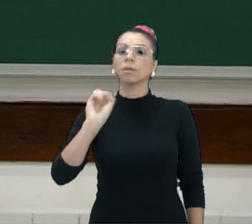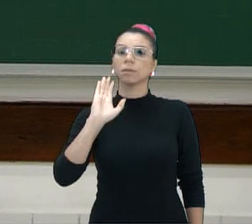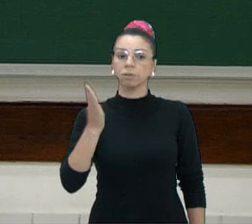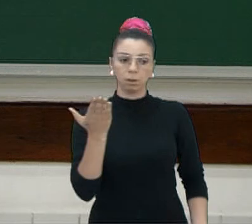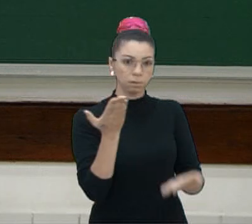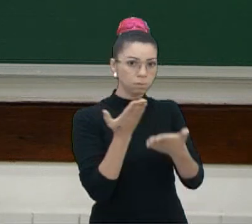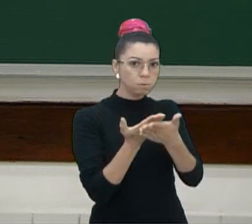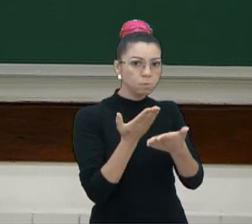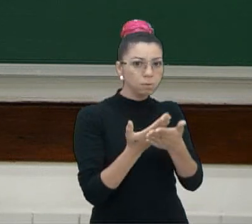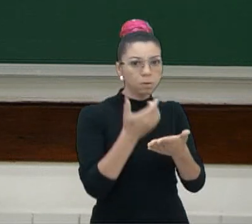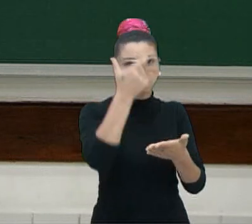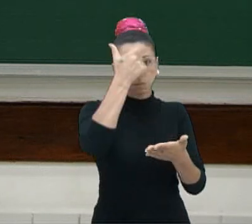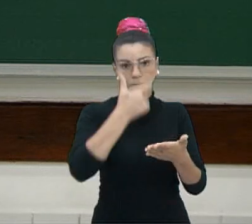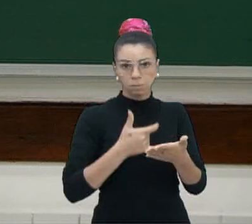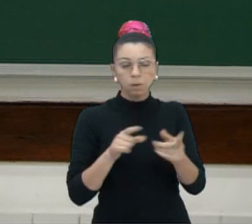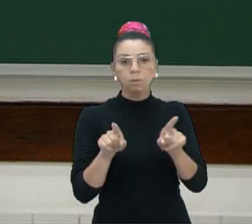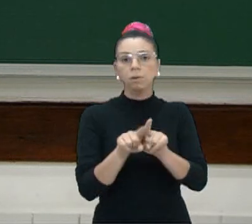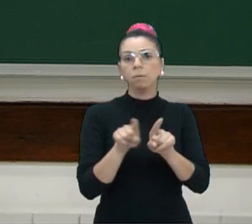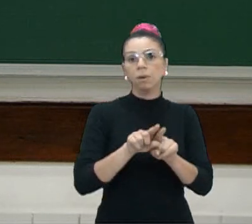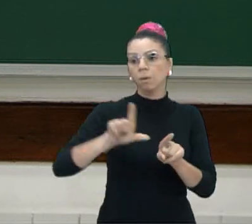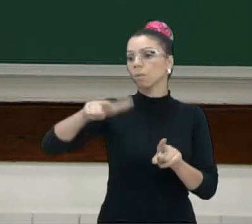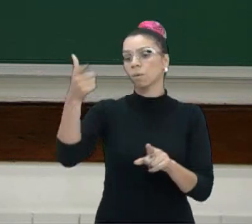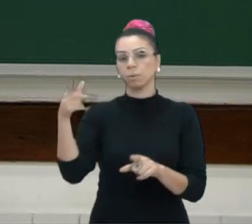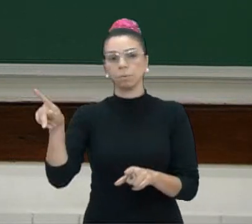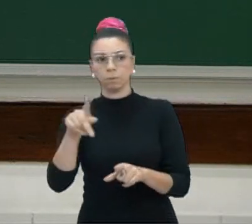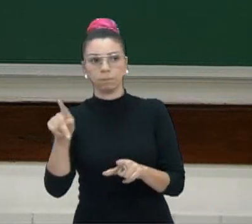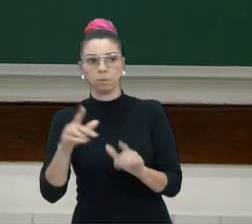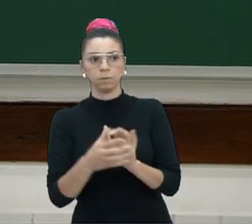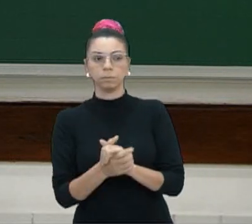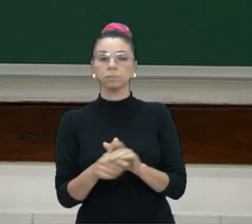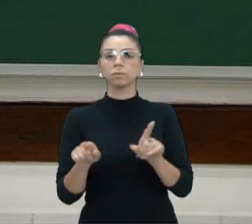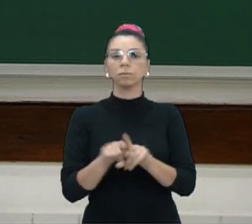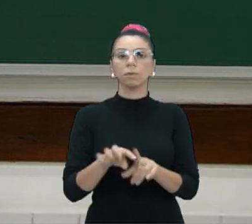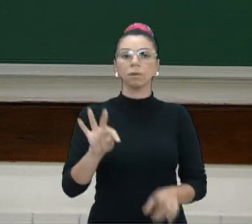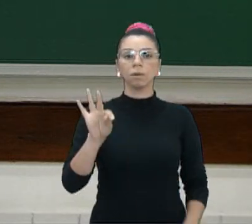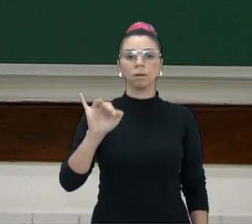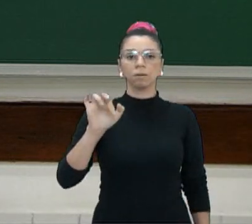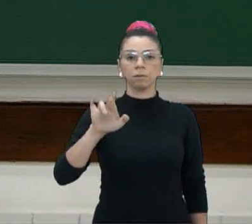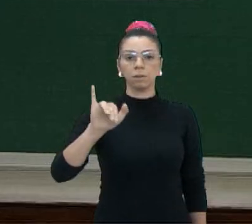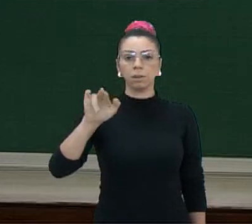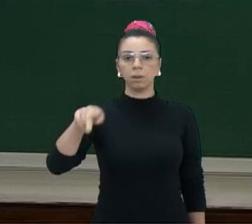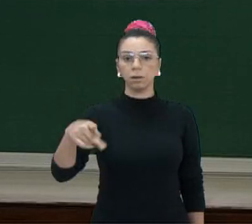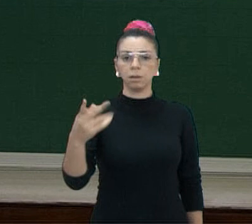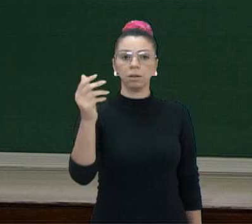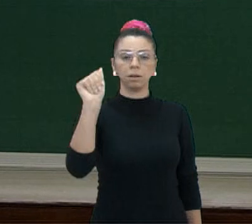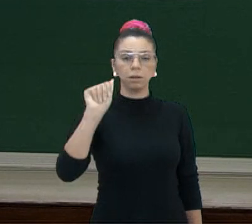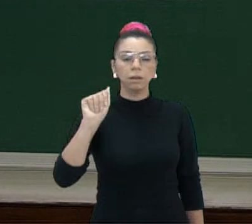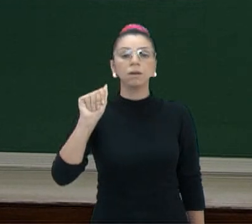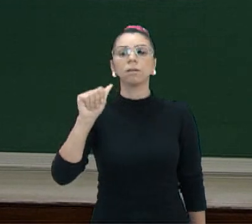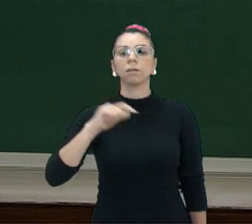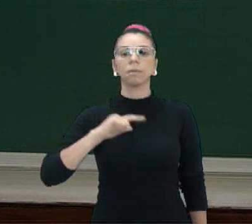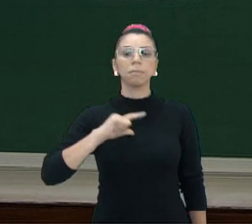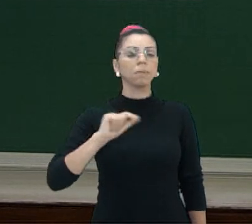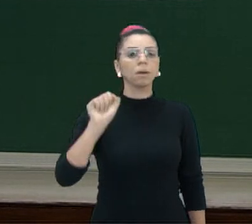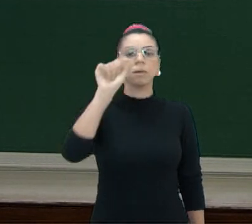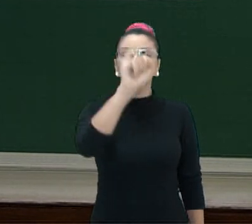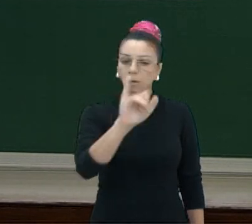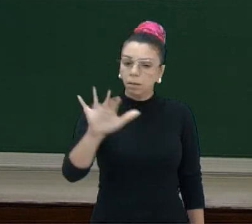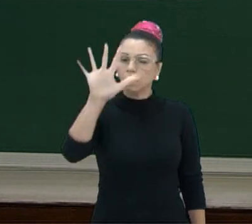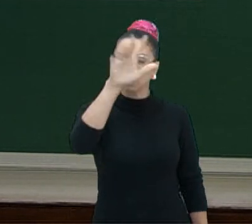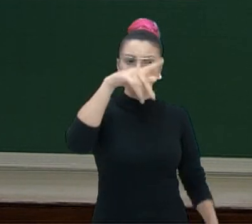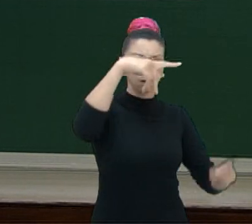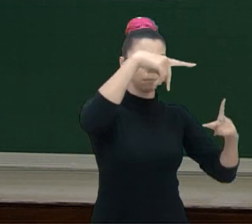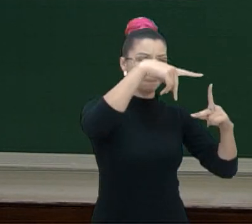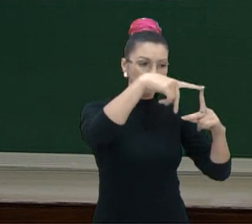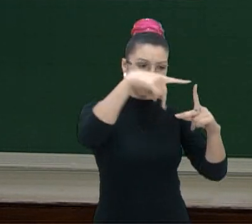professores. Nós temos as tirinhas, que também contam somente com imagens. Eu posso ter a tirinha que tem um texto